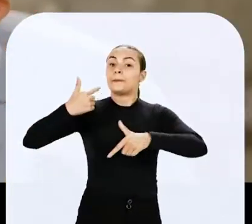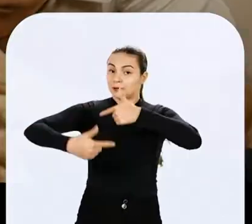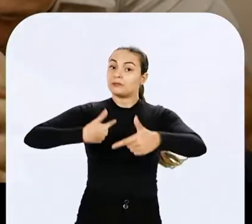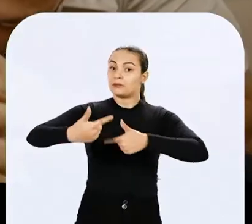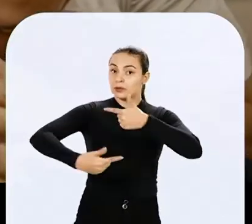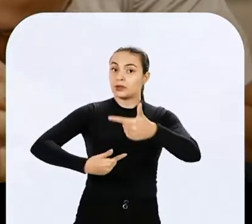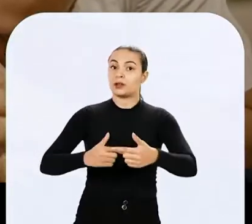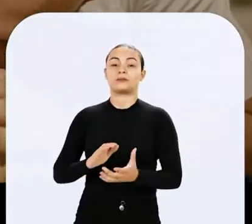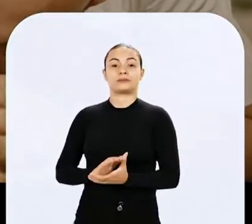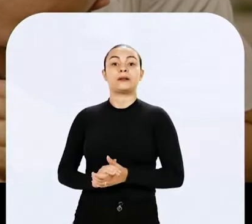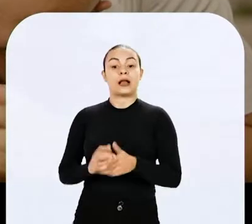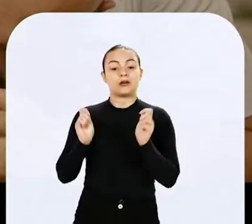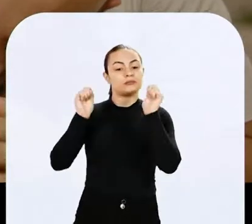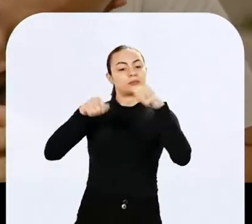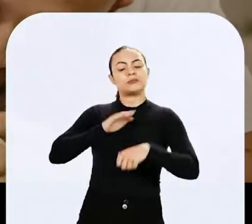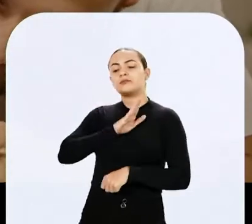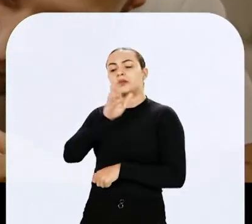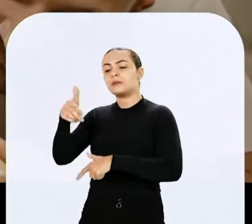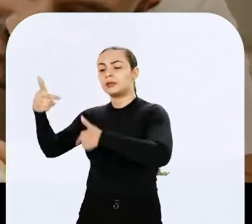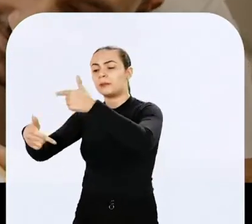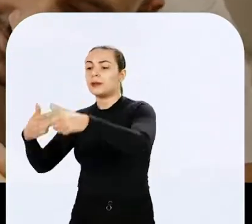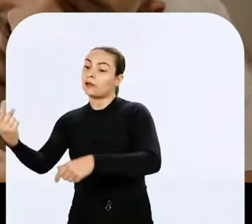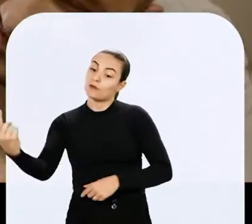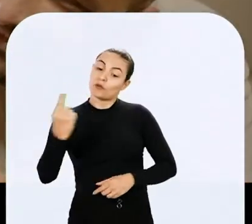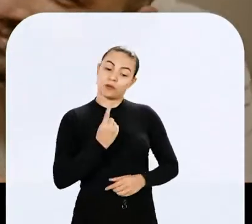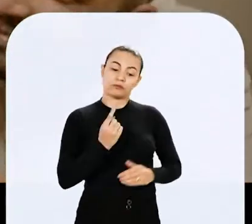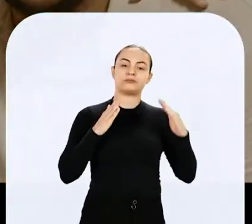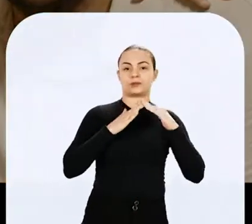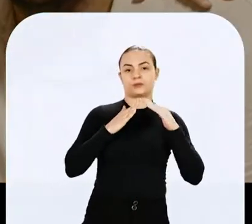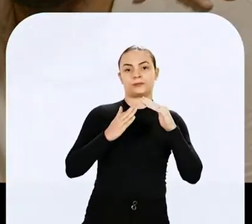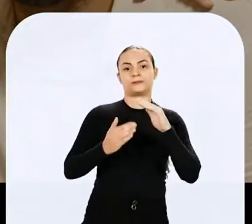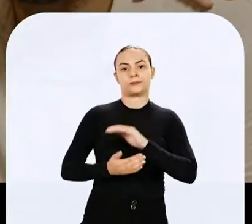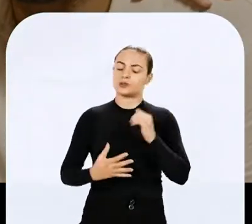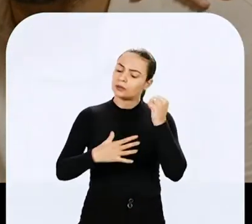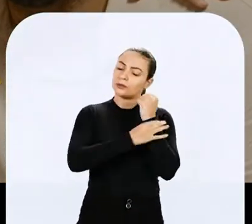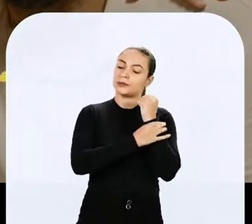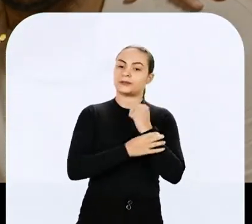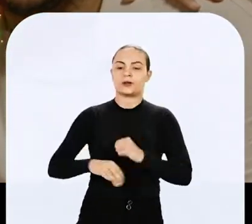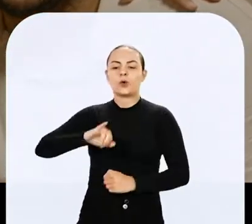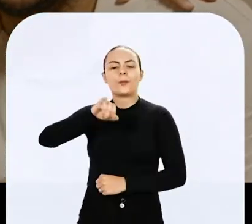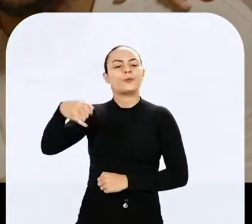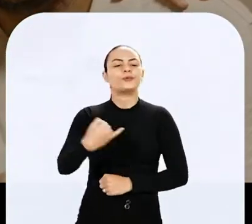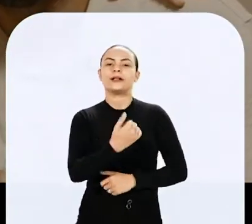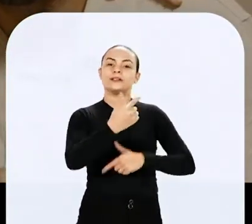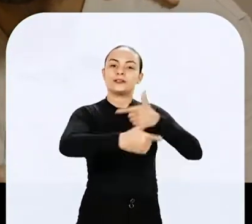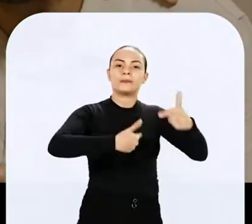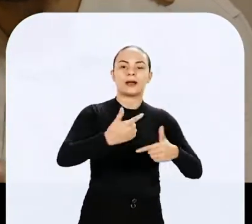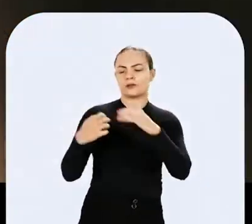trabalhar, para poder sair e saber que vai voltar para casa. Um novo tempo de paz.